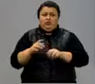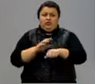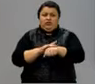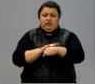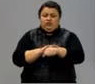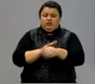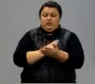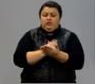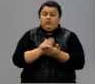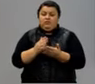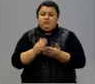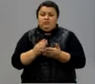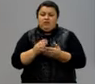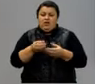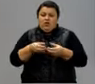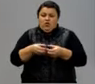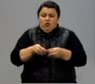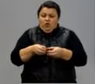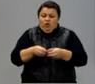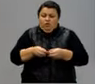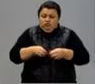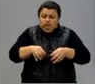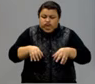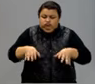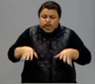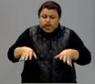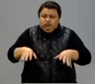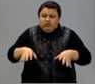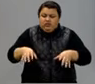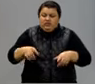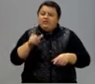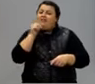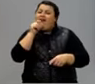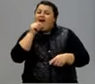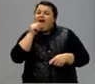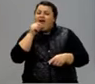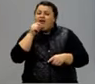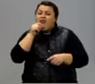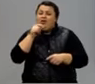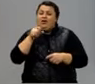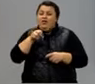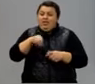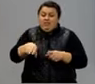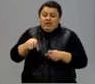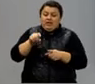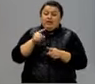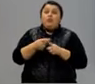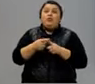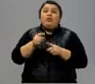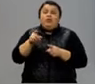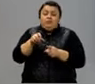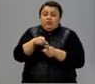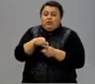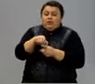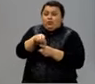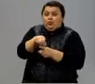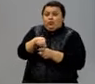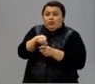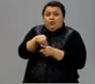são liberadas na água pelo caramujo do gênero Bionfalaria. Seu hospedeiro